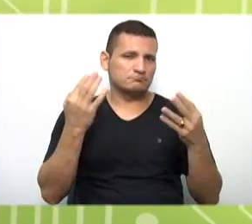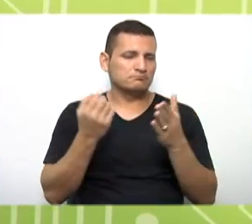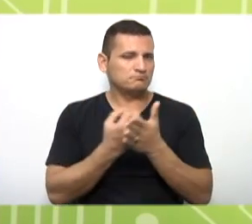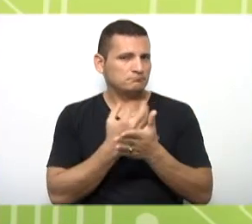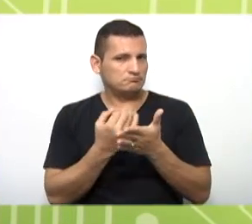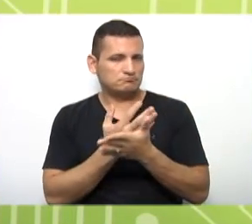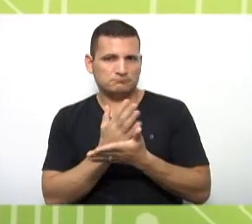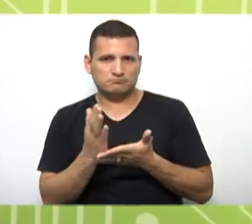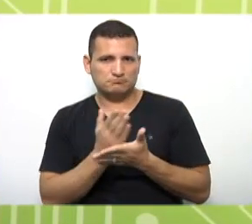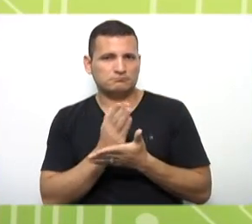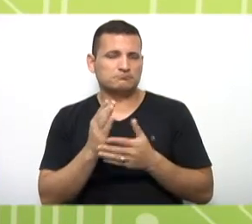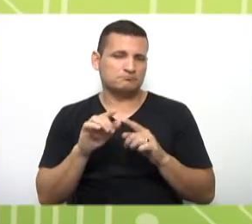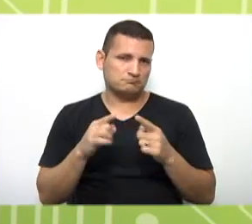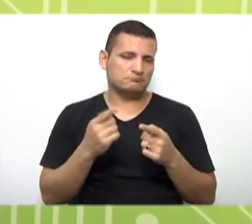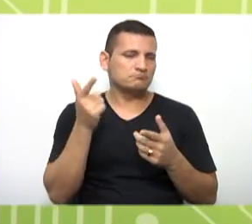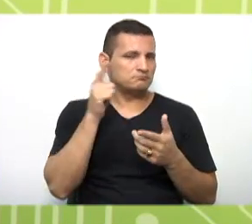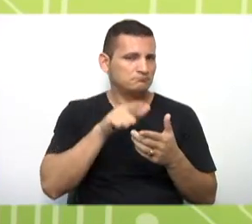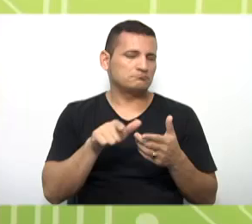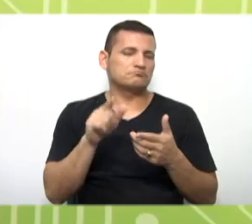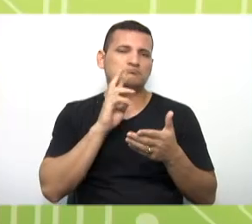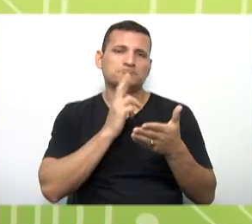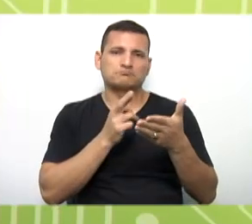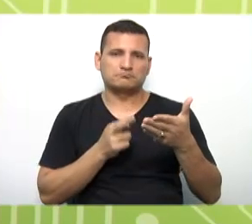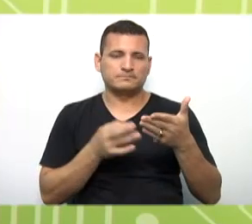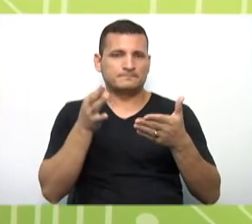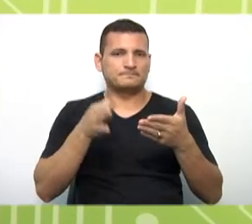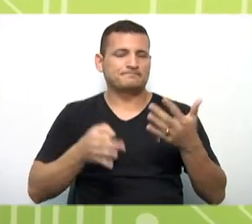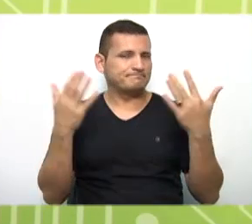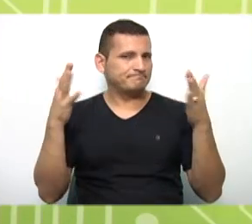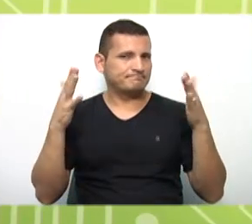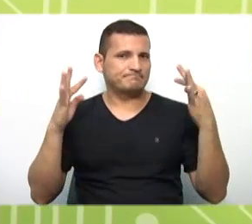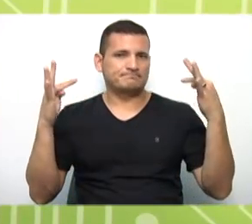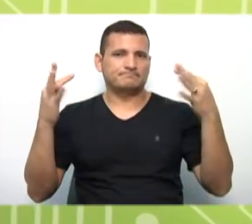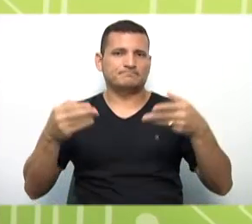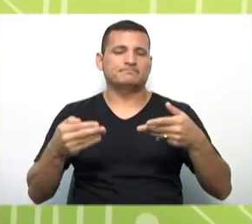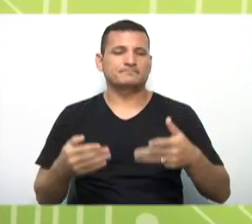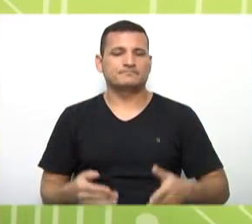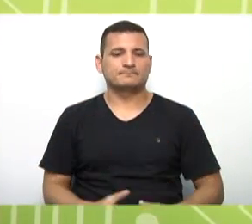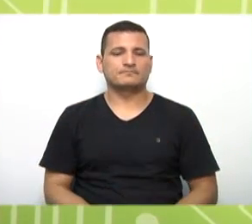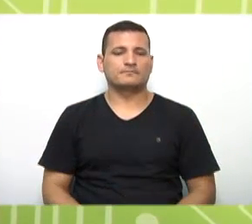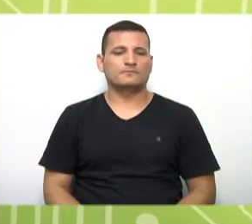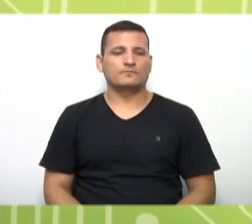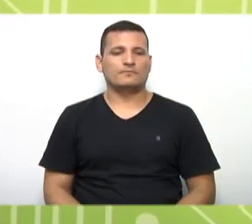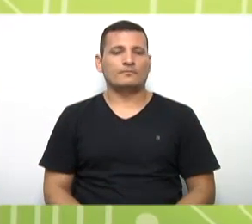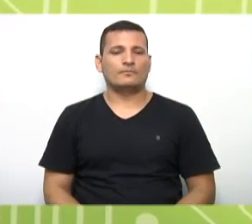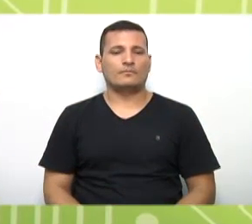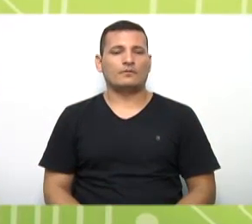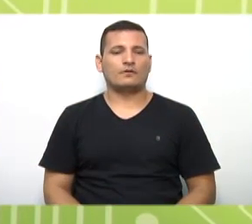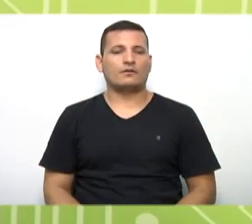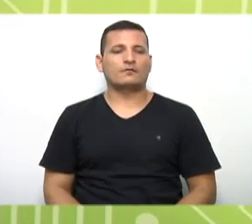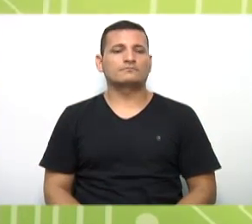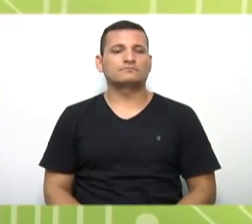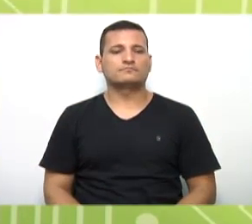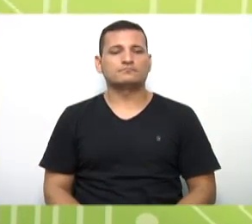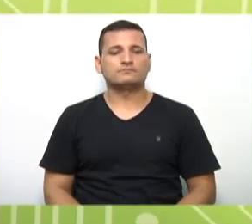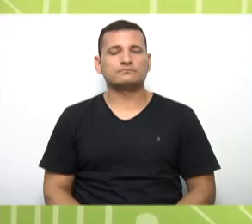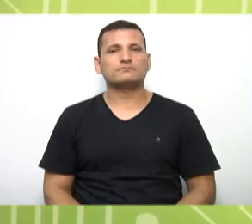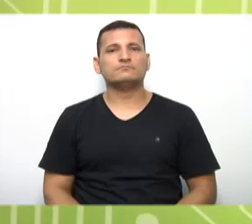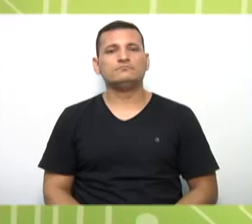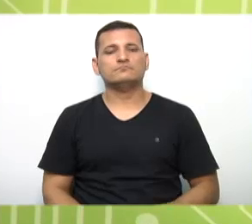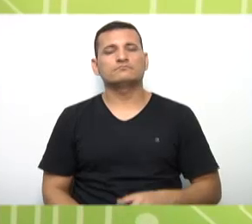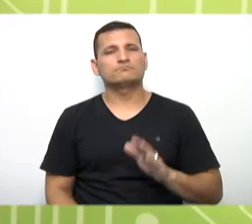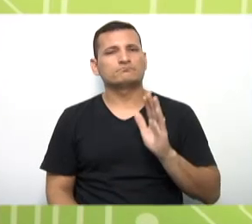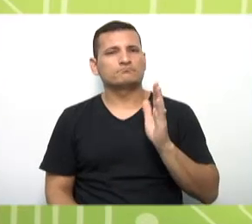mas gabaritaram aí a questão também. Parabéns a todos. Vamos só caminhando para o final da nossa aula. Tivemos